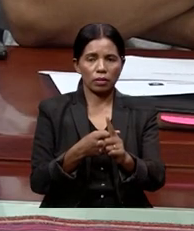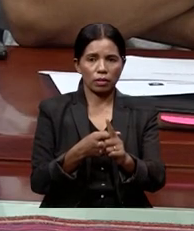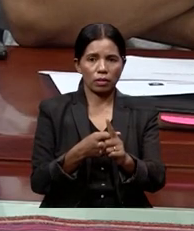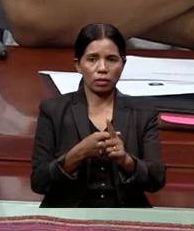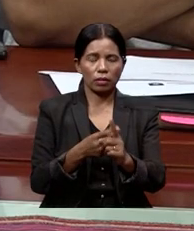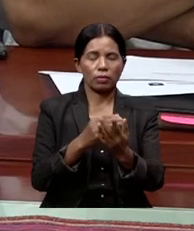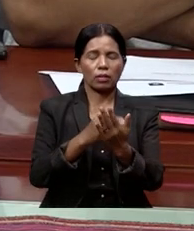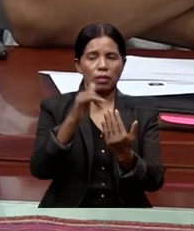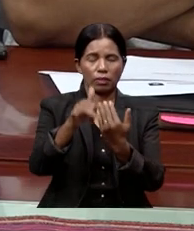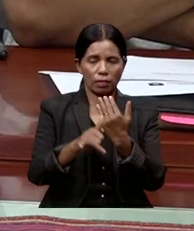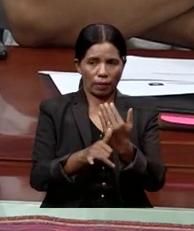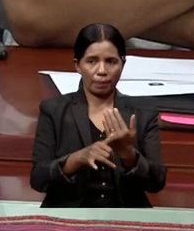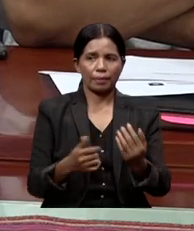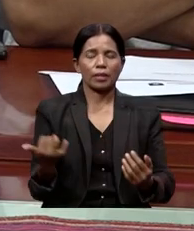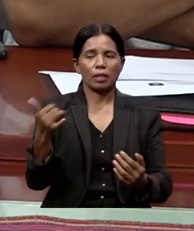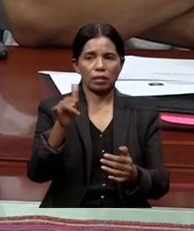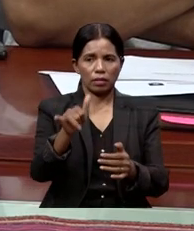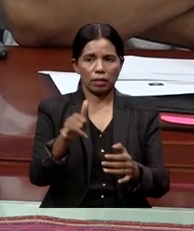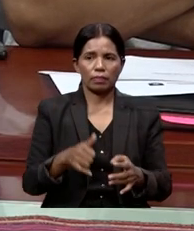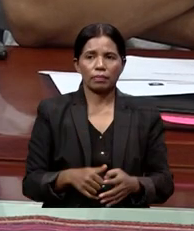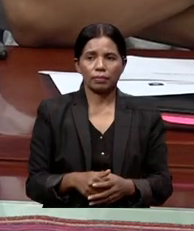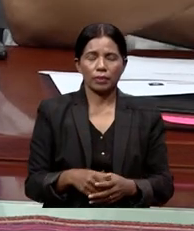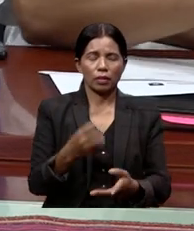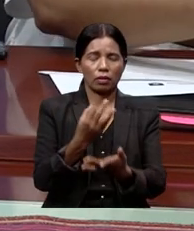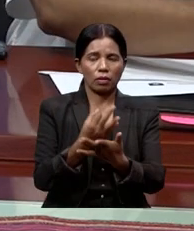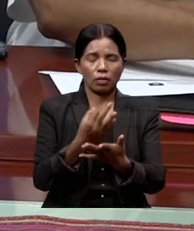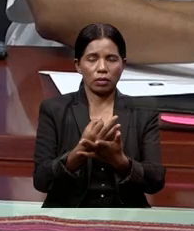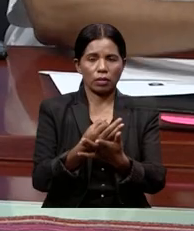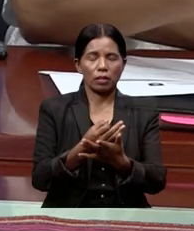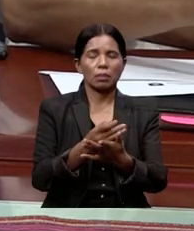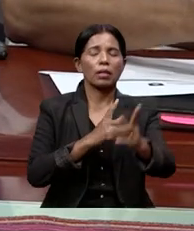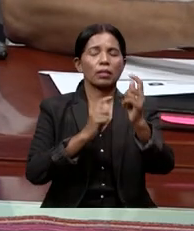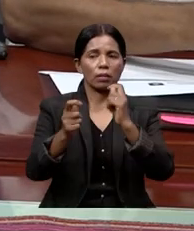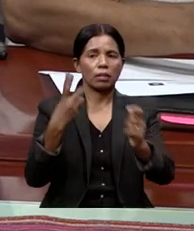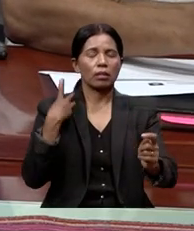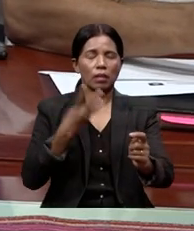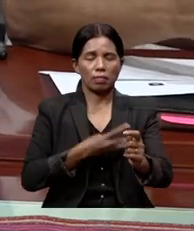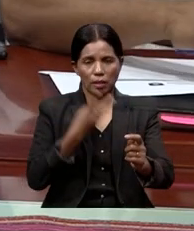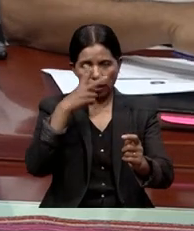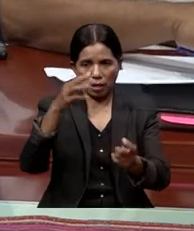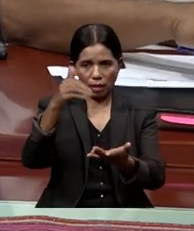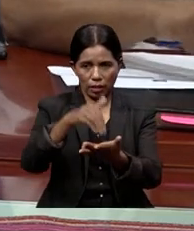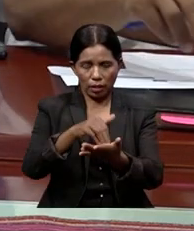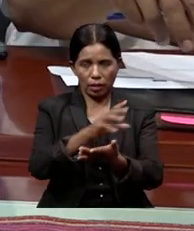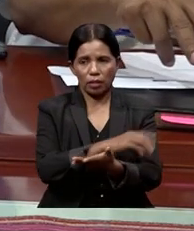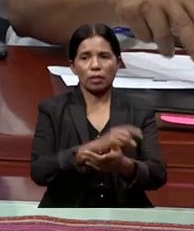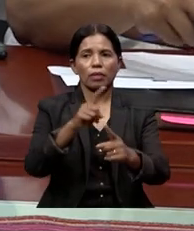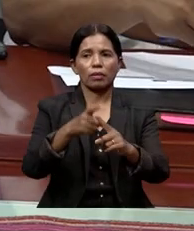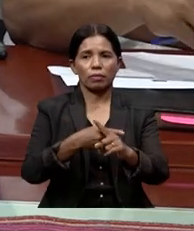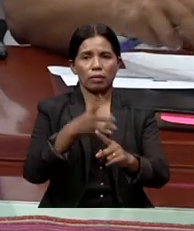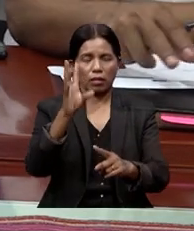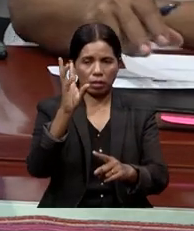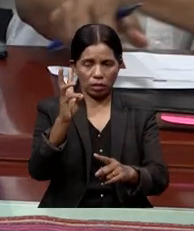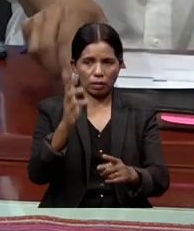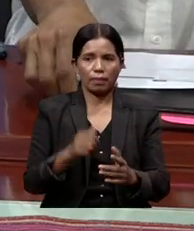fulan maio. Enquanto sernia subsídio de transporte, a mihalo retroativo, durante fulan hitu